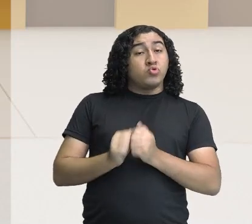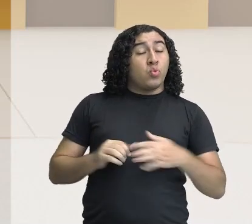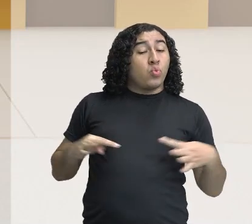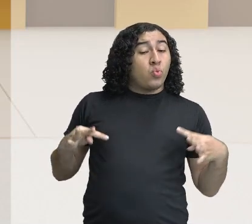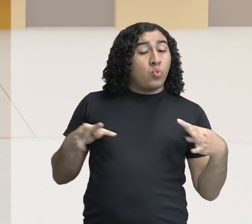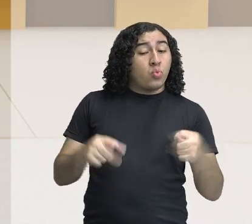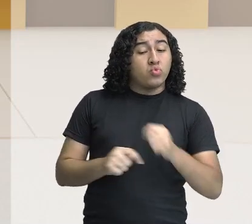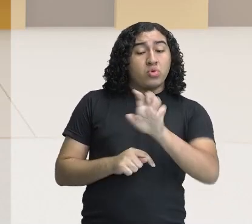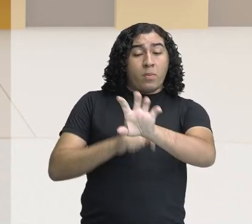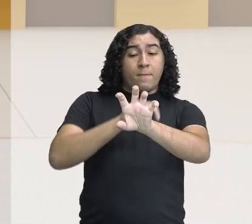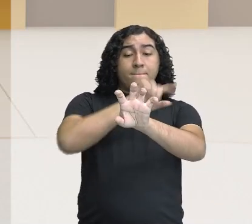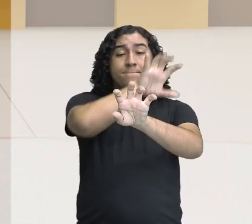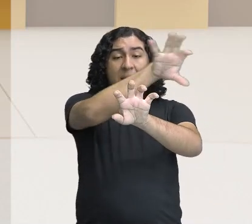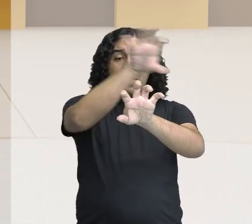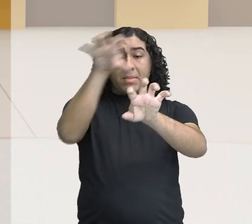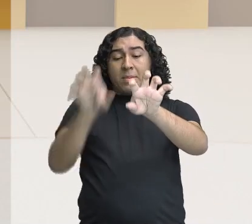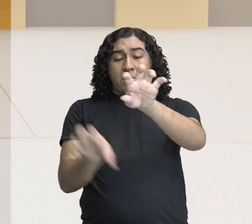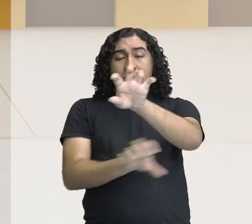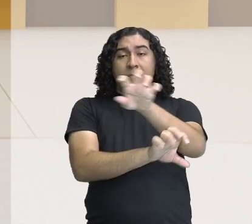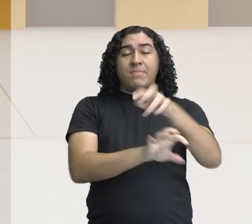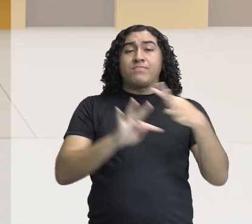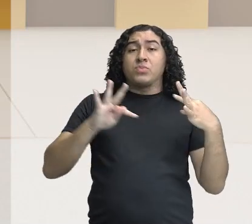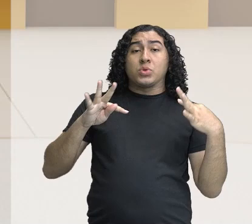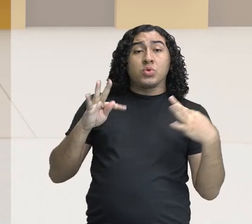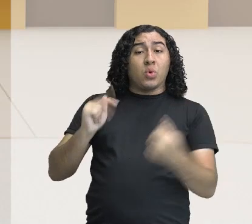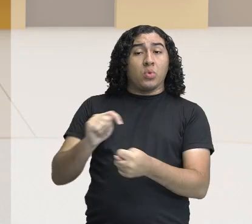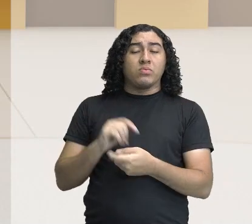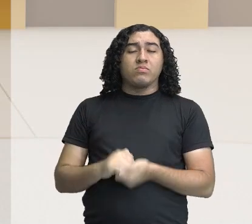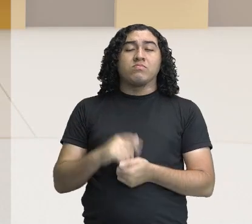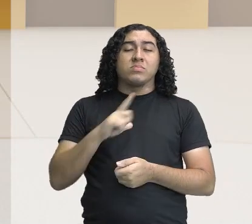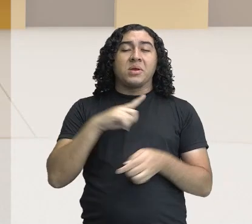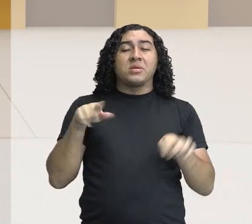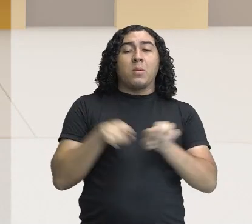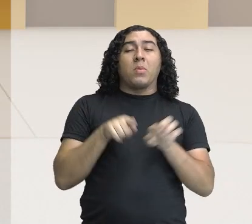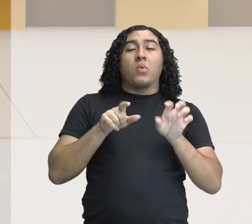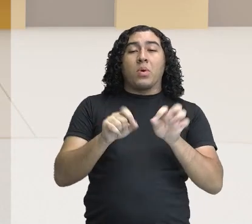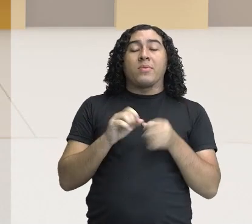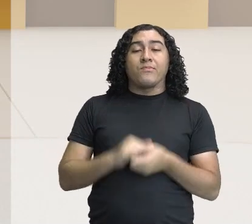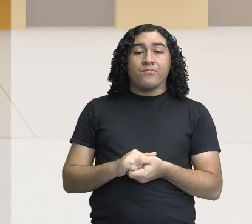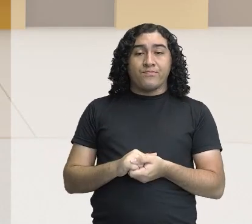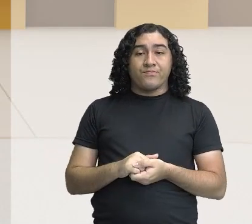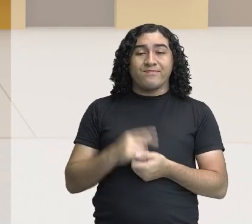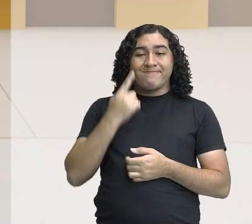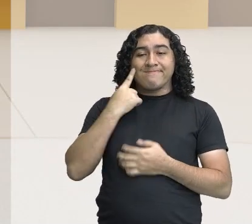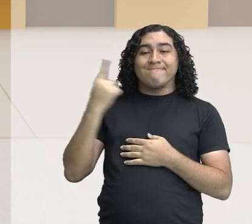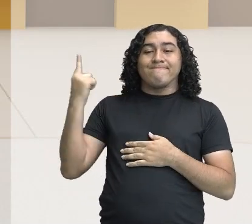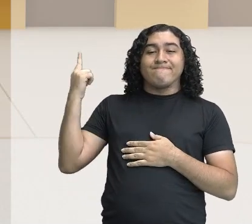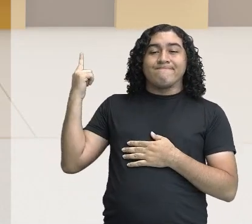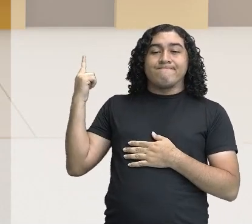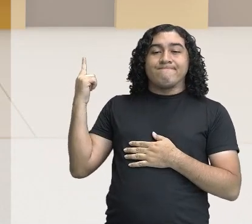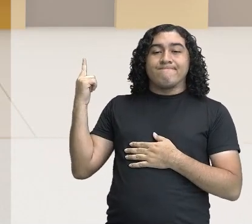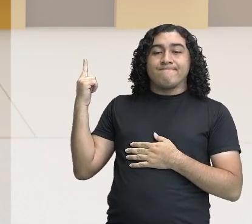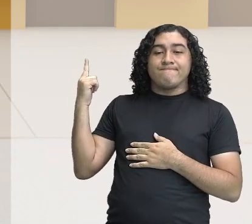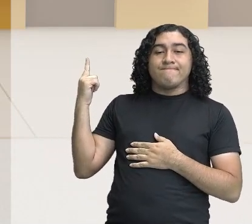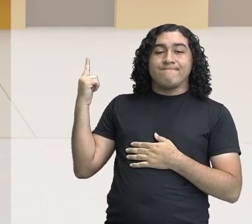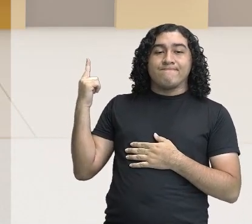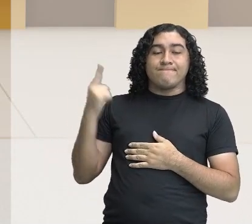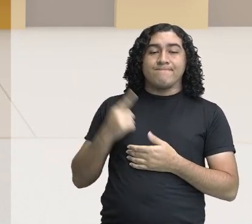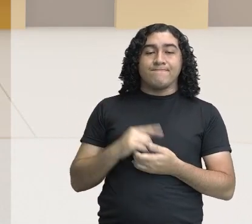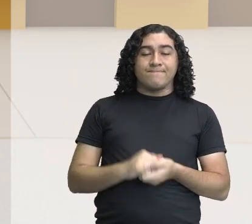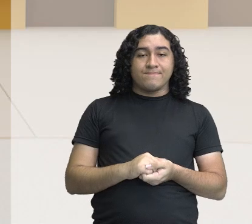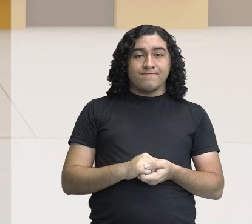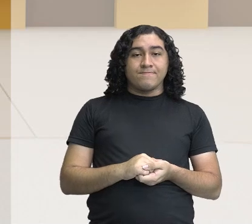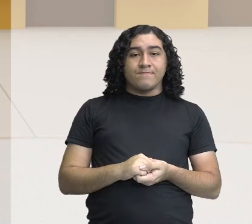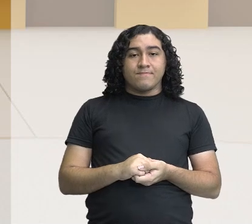aí, né, de todos esses problemas, todas essas causas, aparece o quê? A fragilidade institucional. Essa é que é a